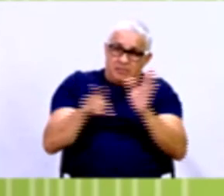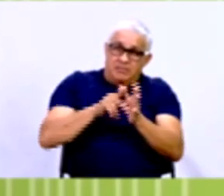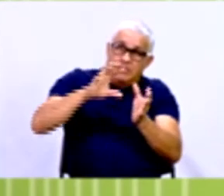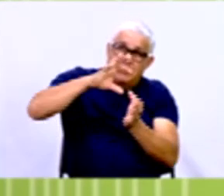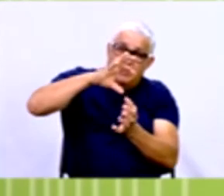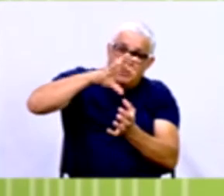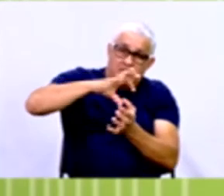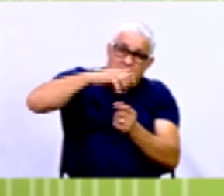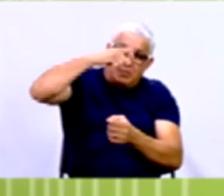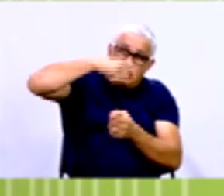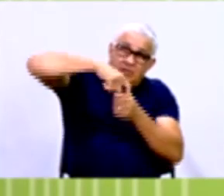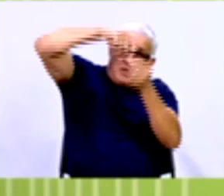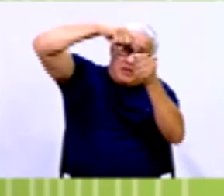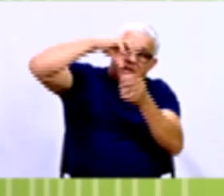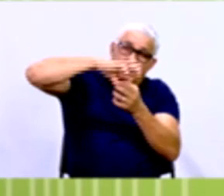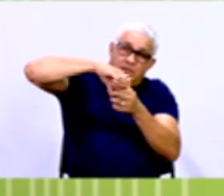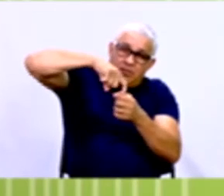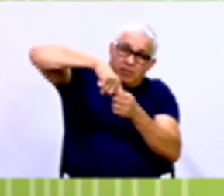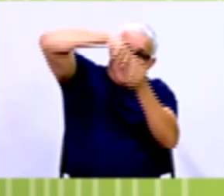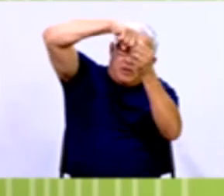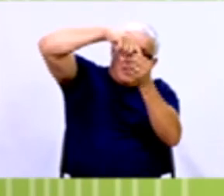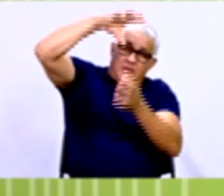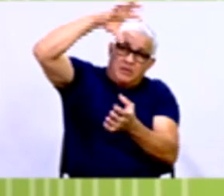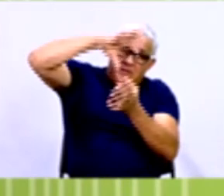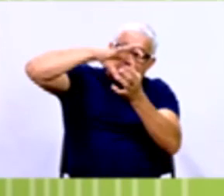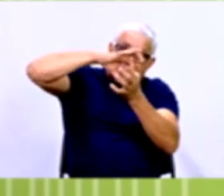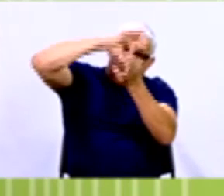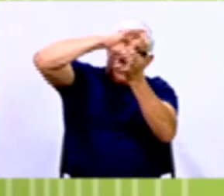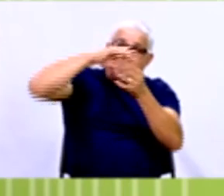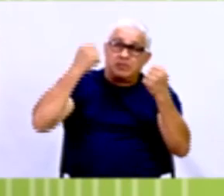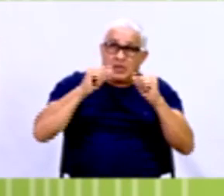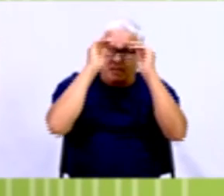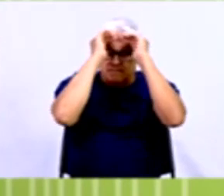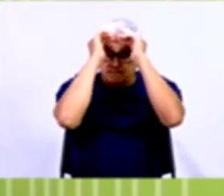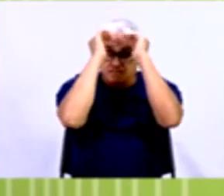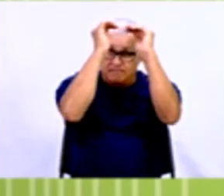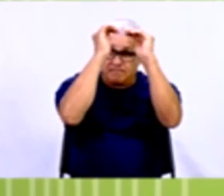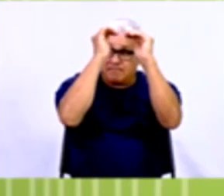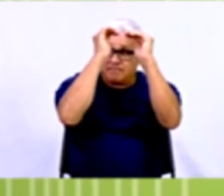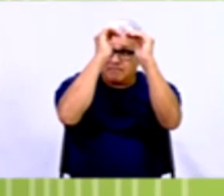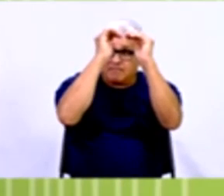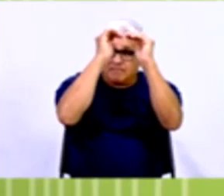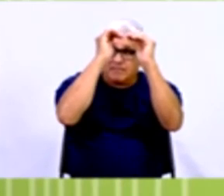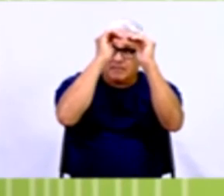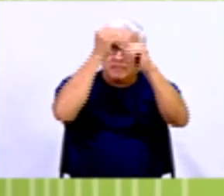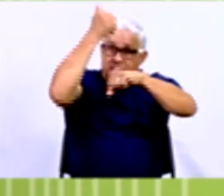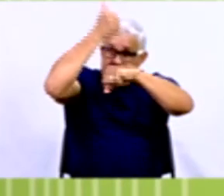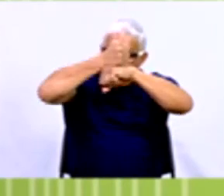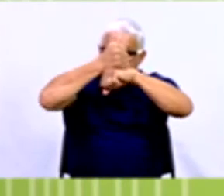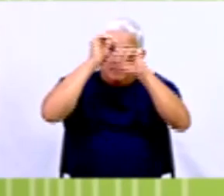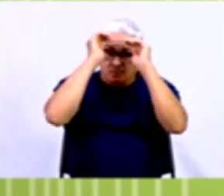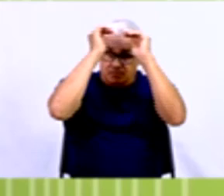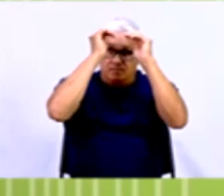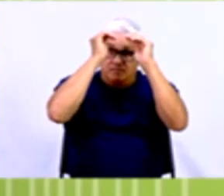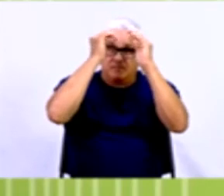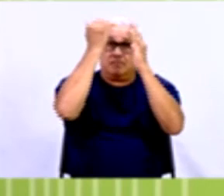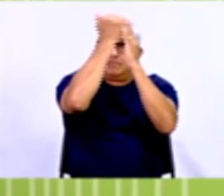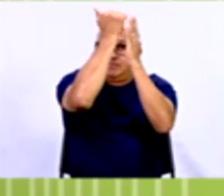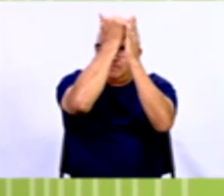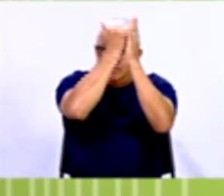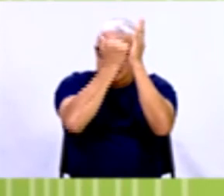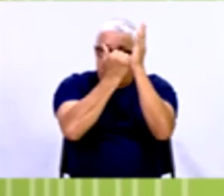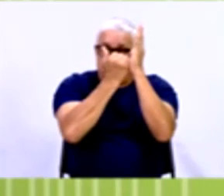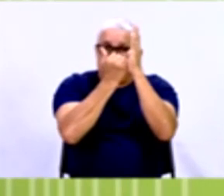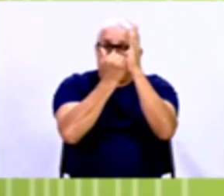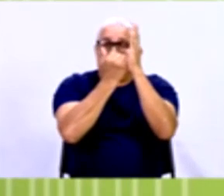pode sair daquele eixo ali, ela tem que estar obediente às demais regras, né, que estão acima dela, uma hierarquia, né, vamos dizer